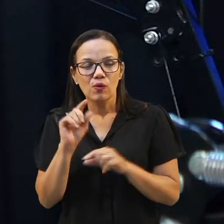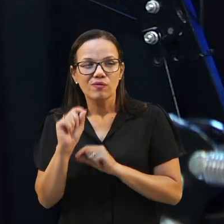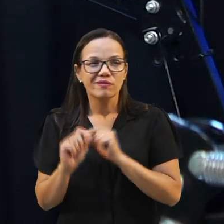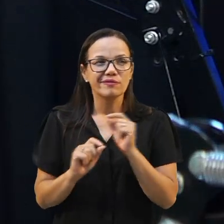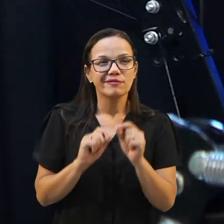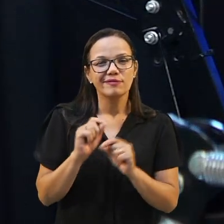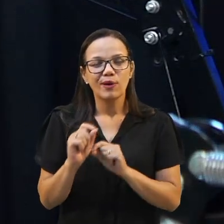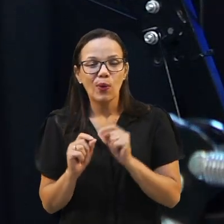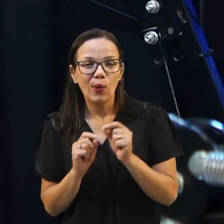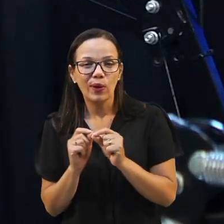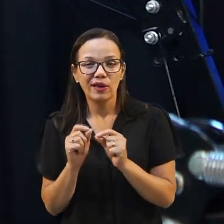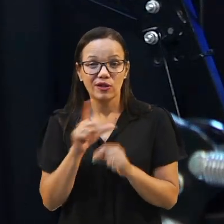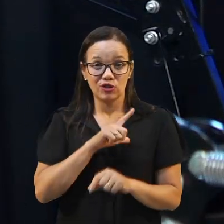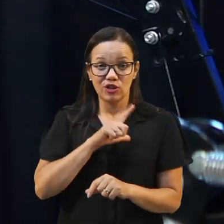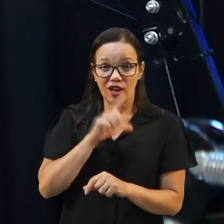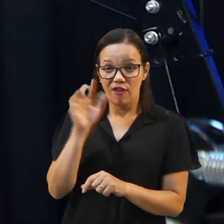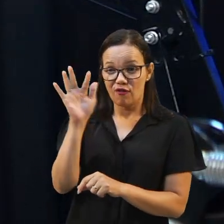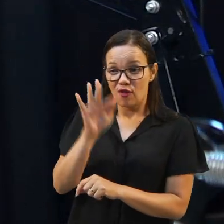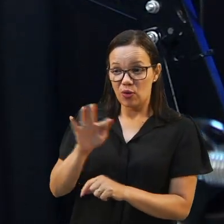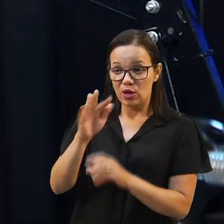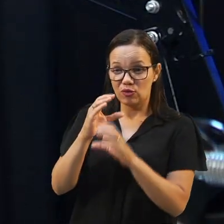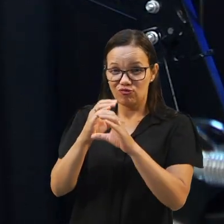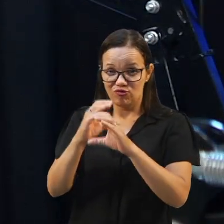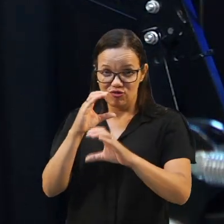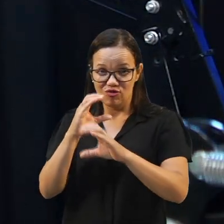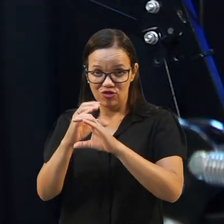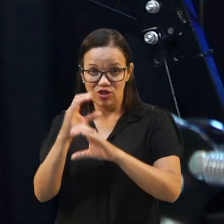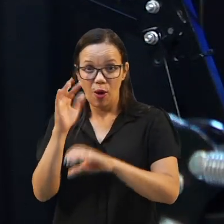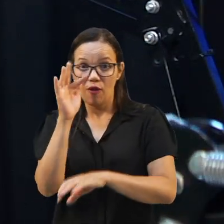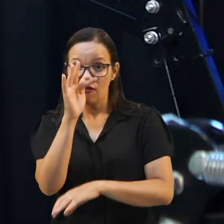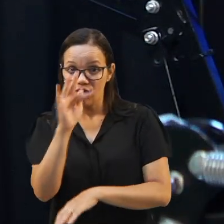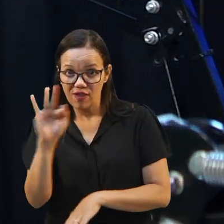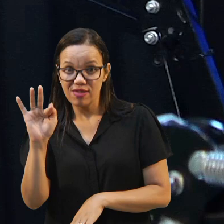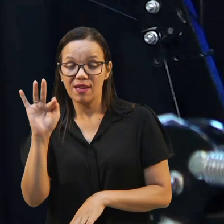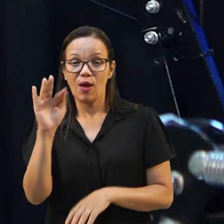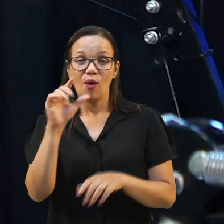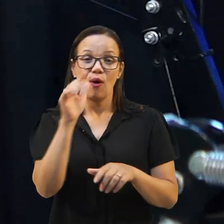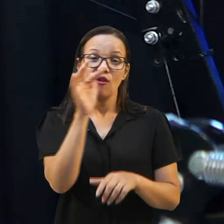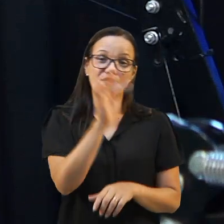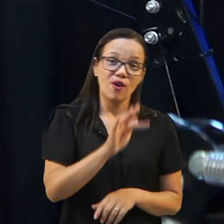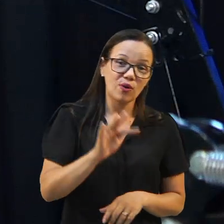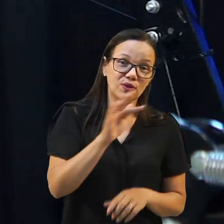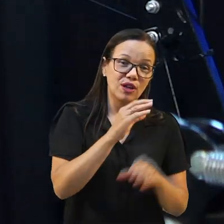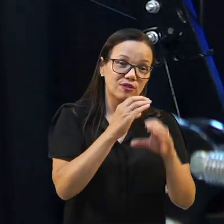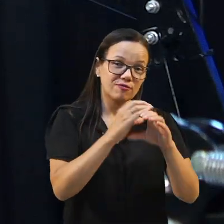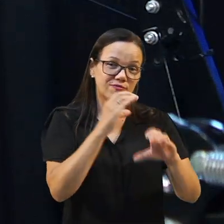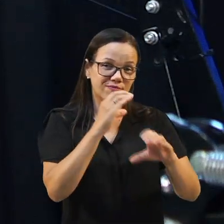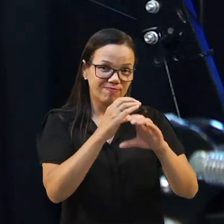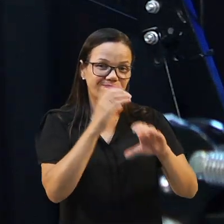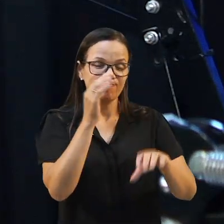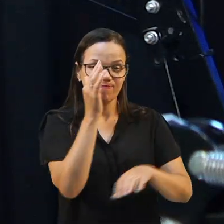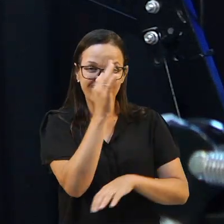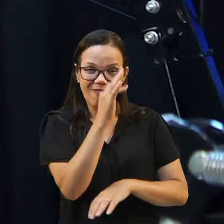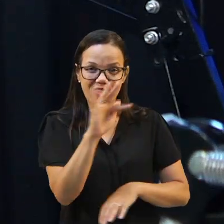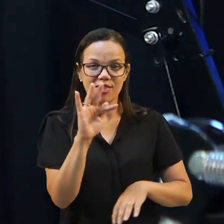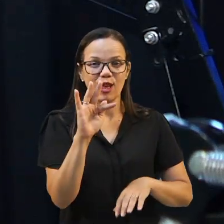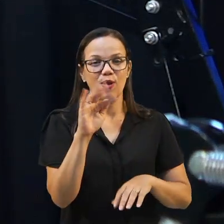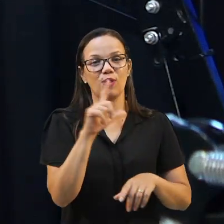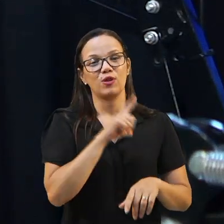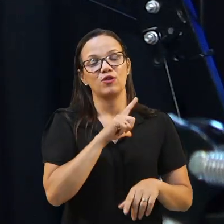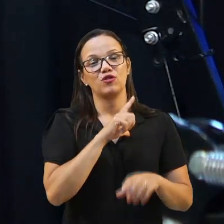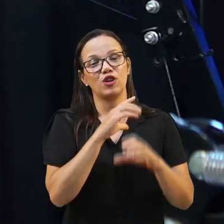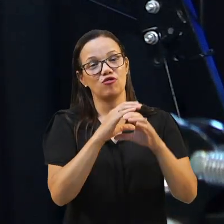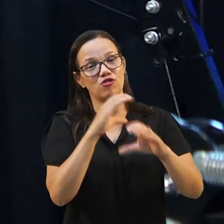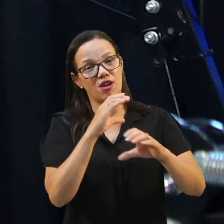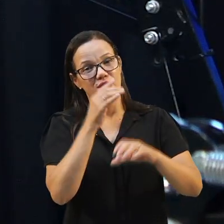imposição, porque tinha a Faculdade de Engenharia Federal, Faculdade Federal de Engenharia, que tinha o curso de